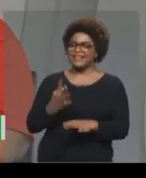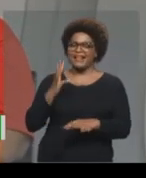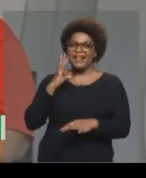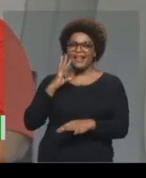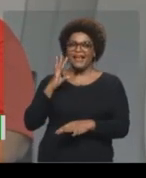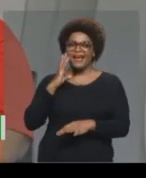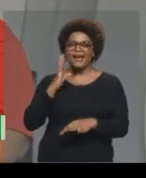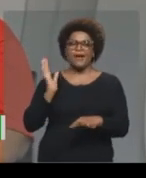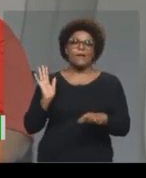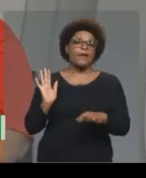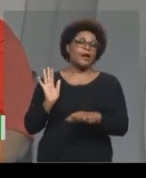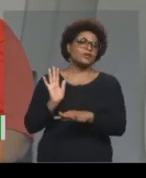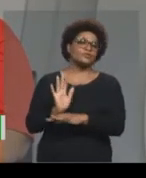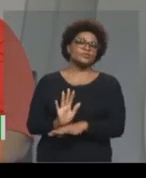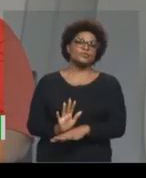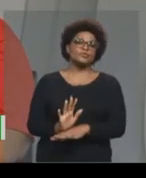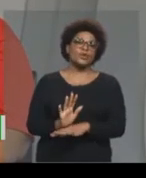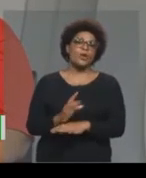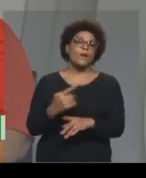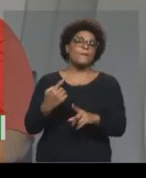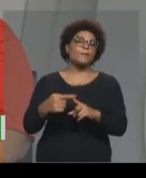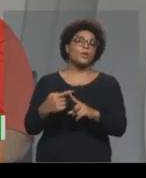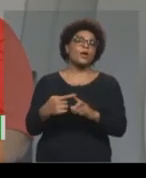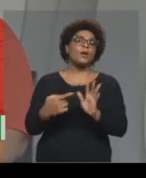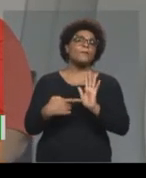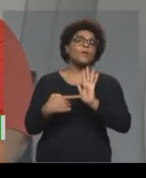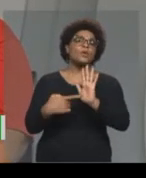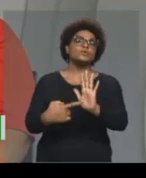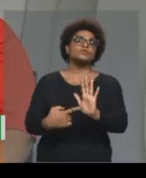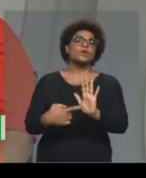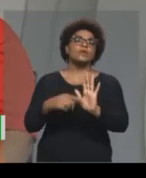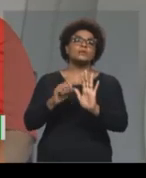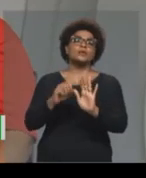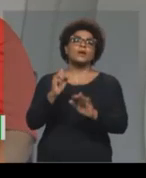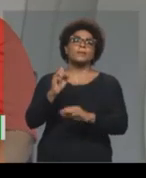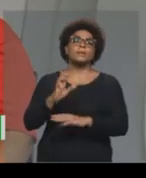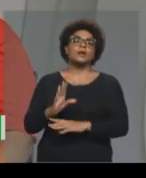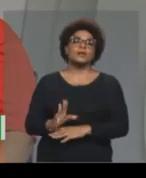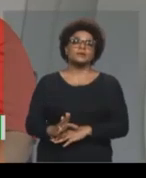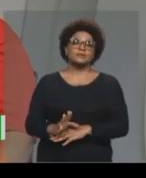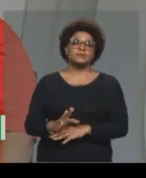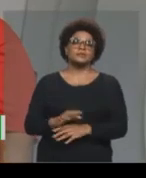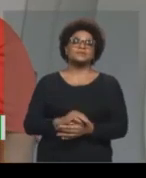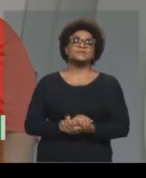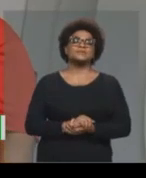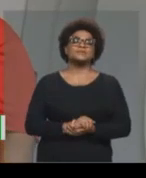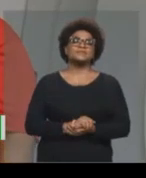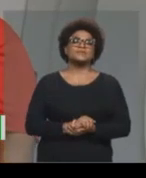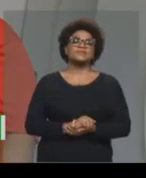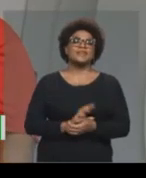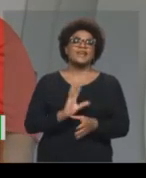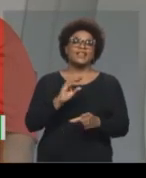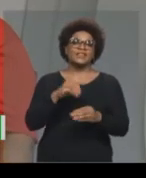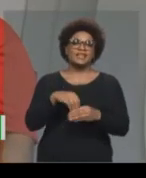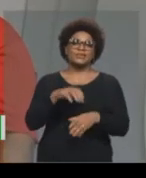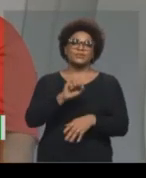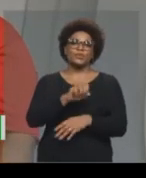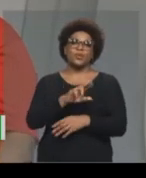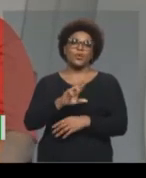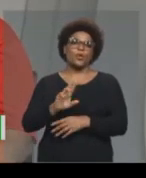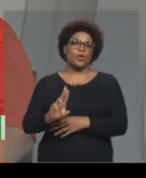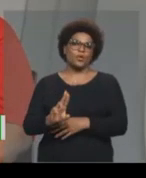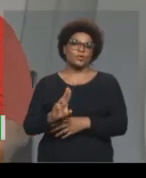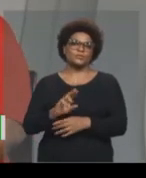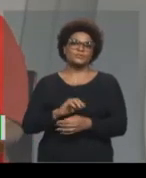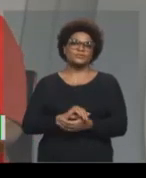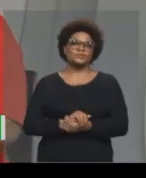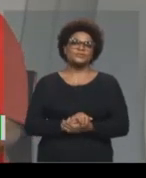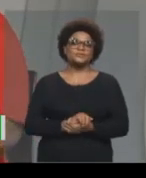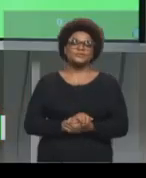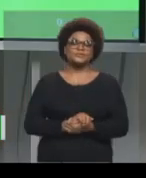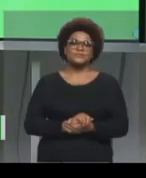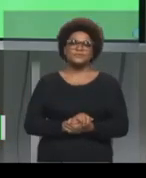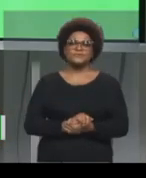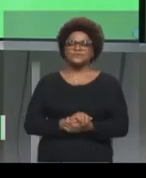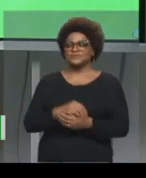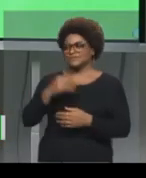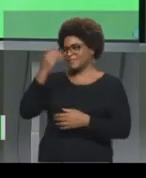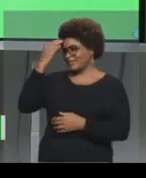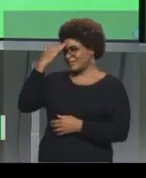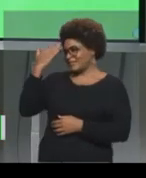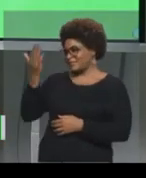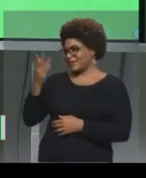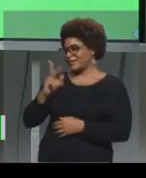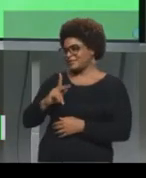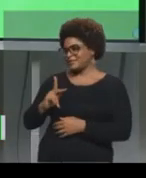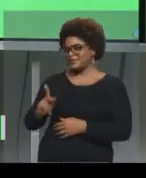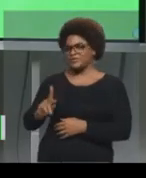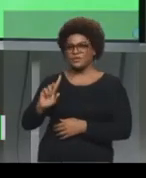aí representando o Brasil na delegação das Nações Unidas para os Direitos Humanos. Obrigada, professora.